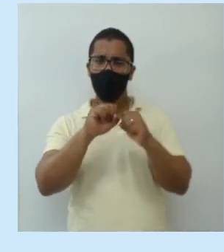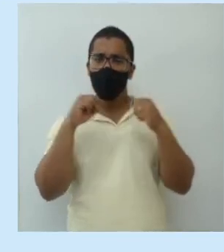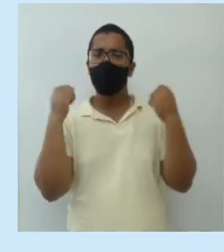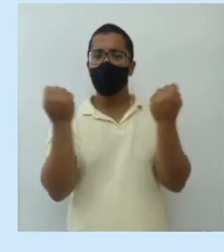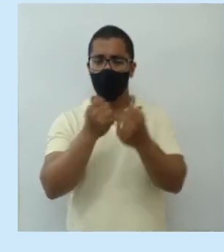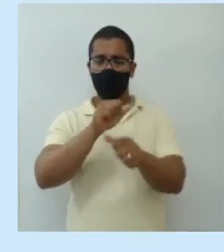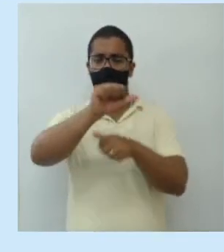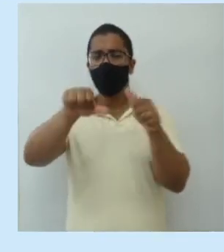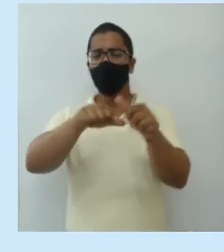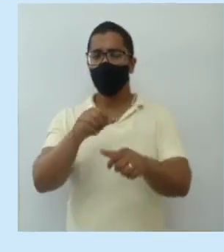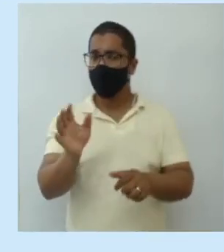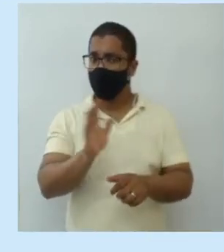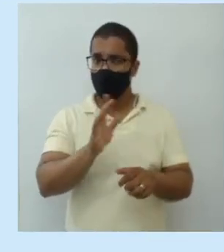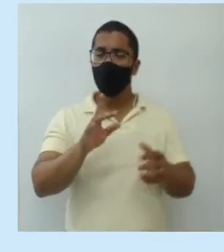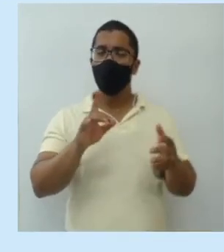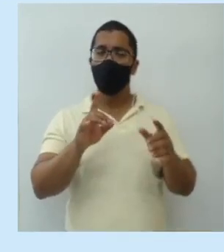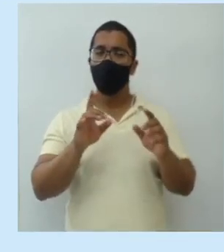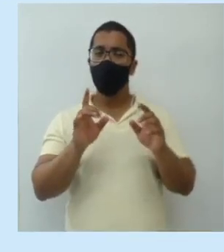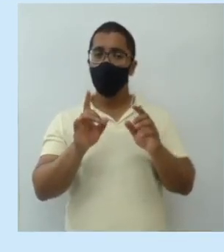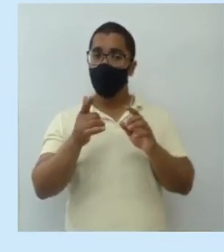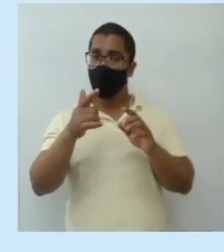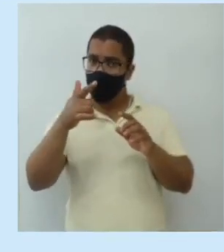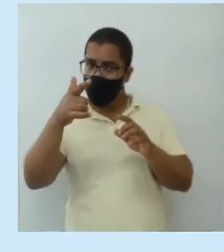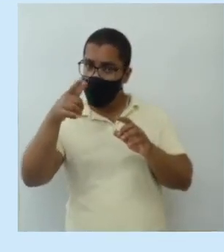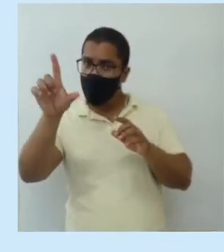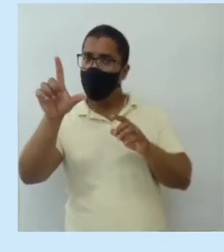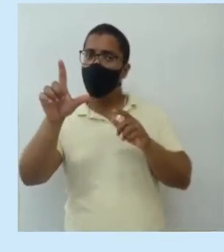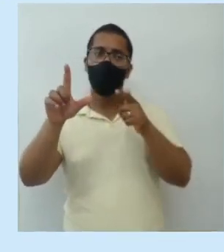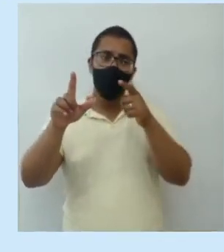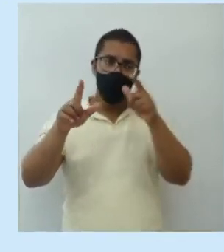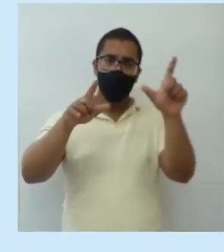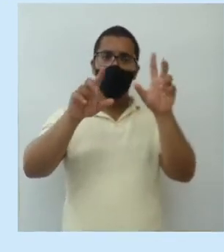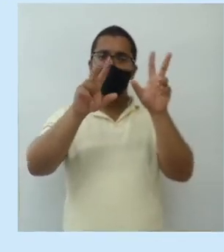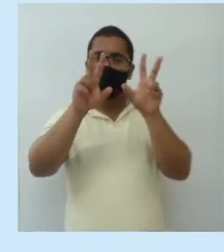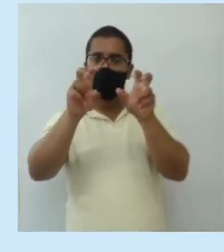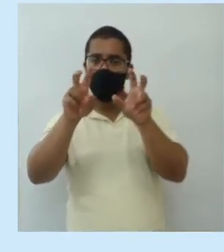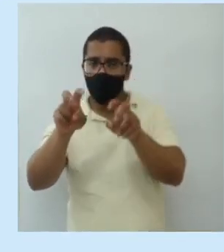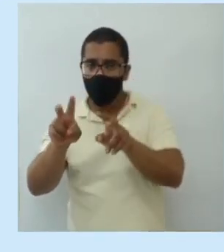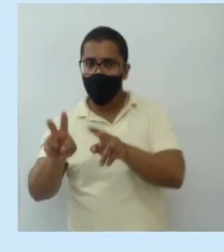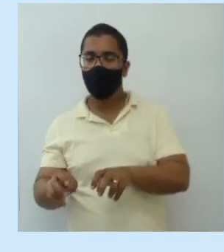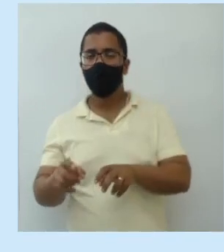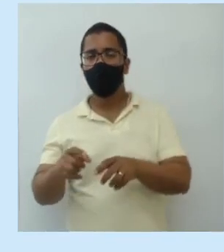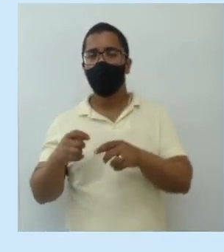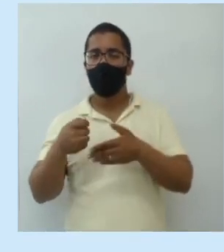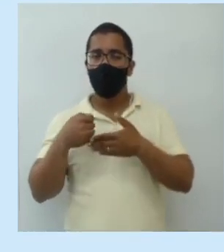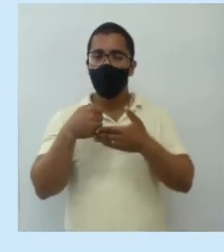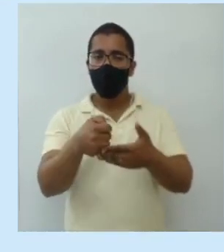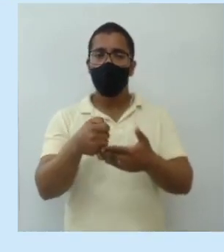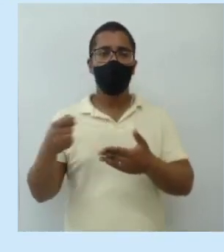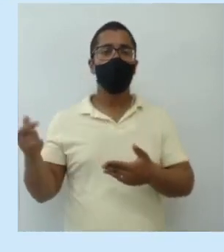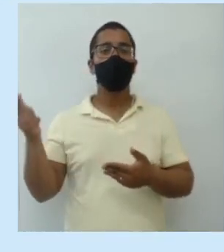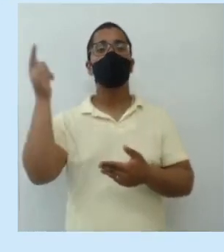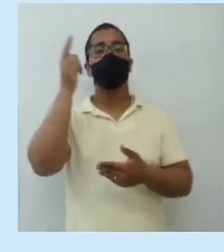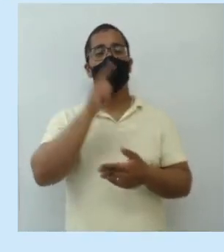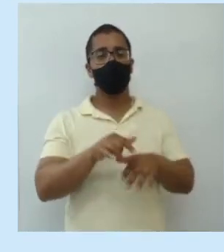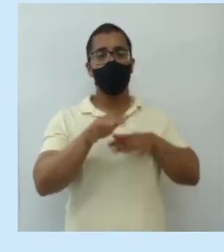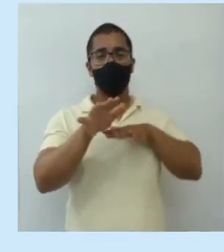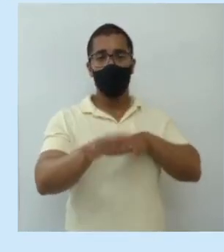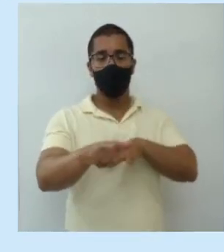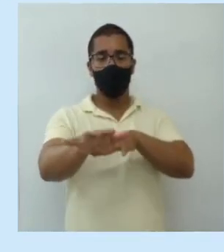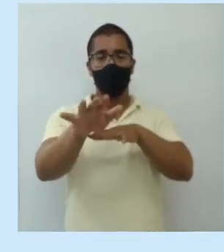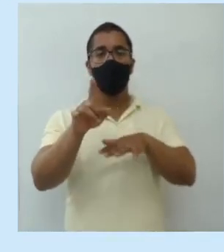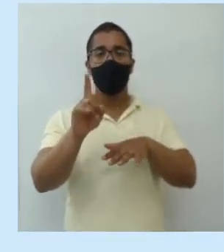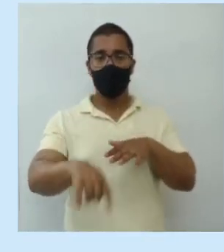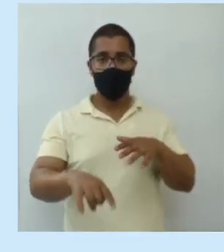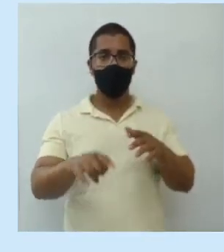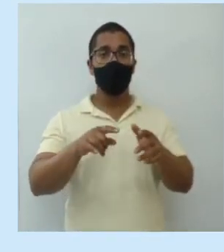aí outras ferramentas, né, elas vão entrar em pauta dentro do crescimento e do chamamento para esses movimentos, que são